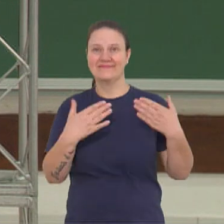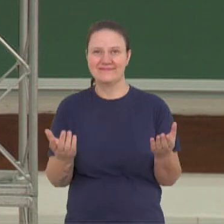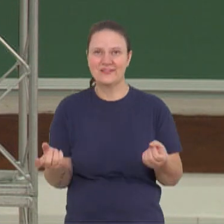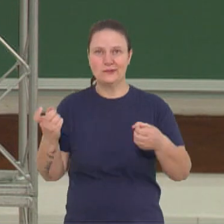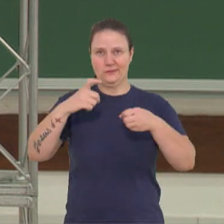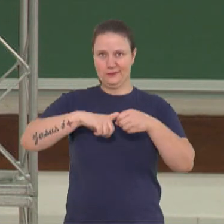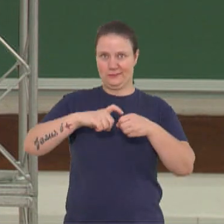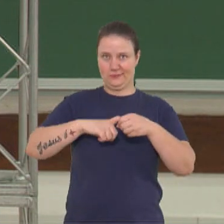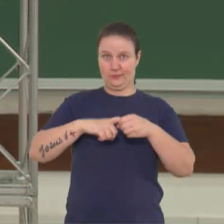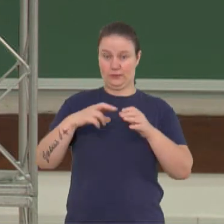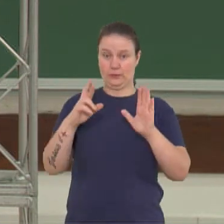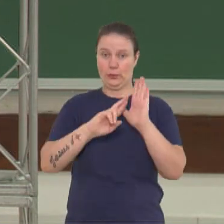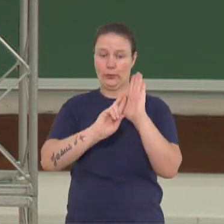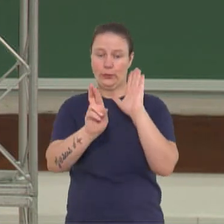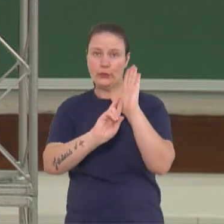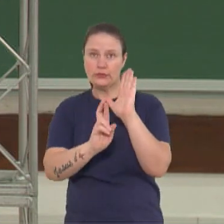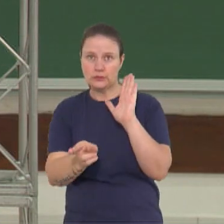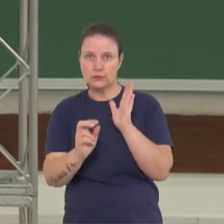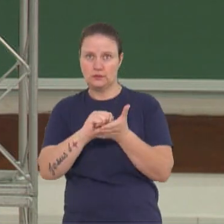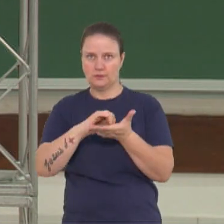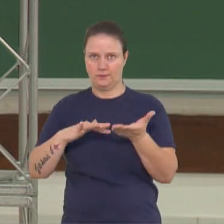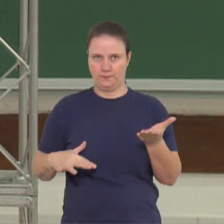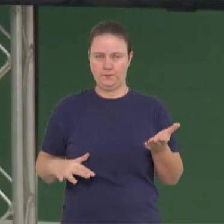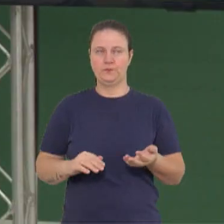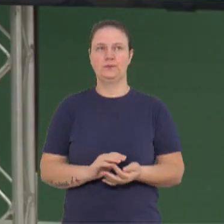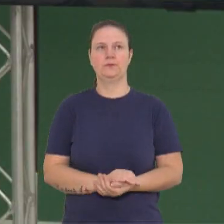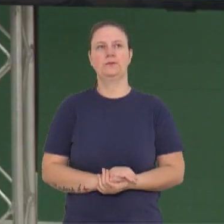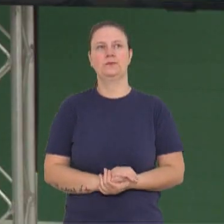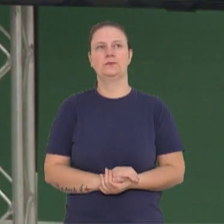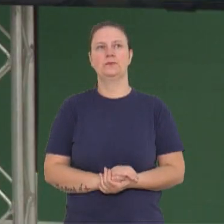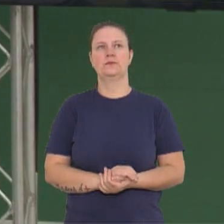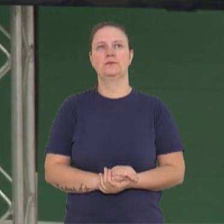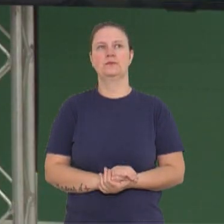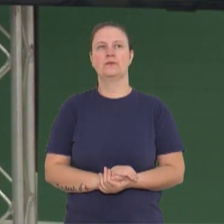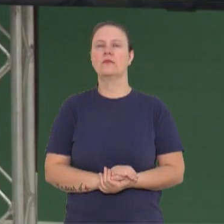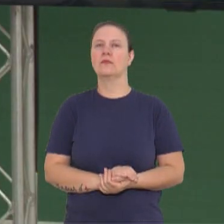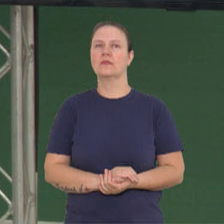Voltamos agora com as respostas da atividade.